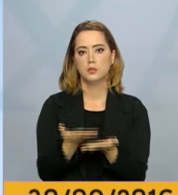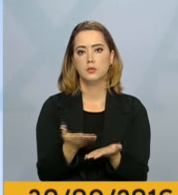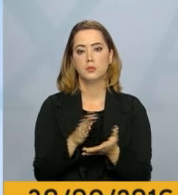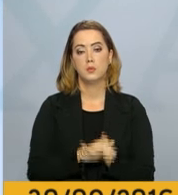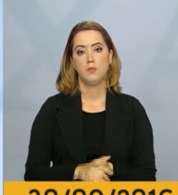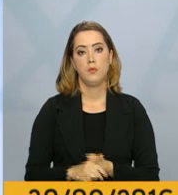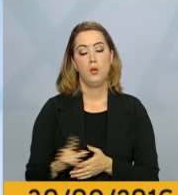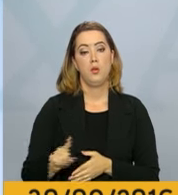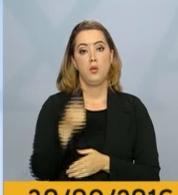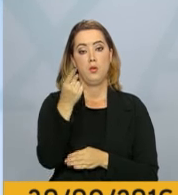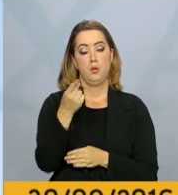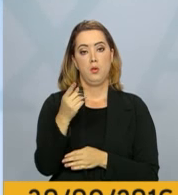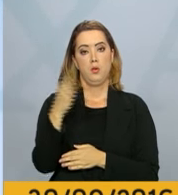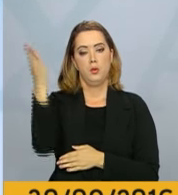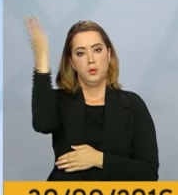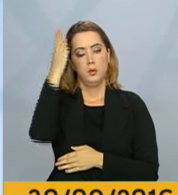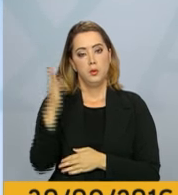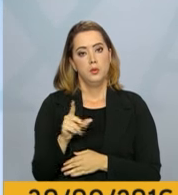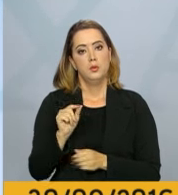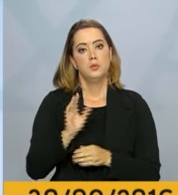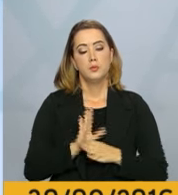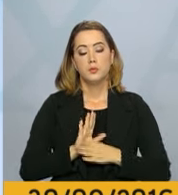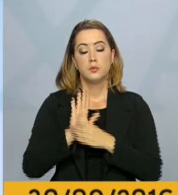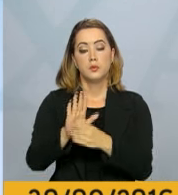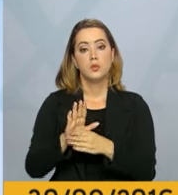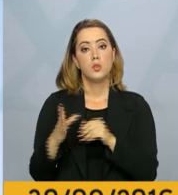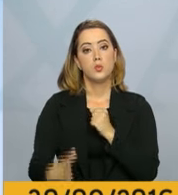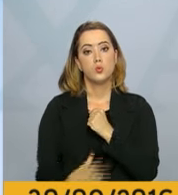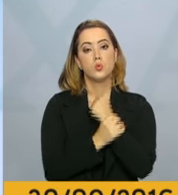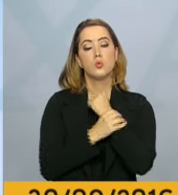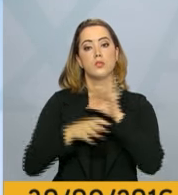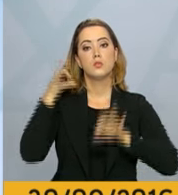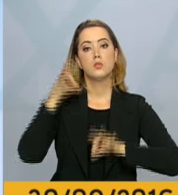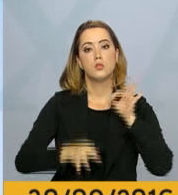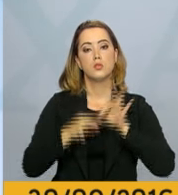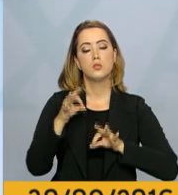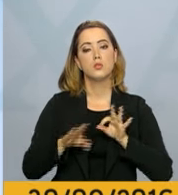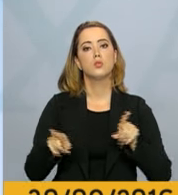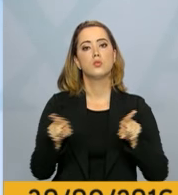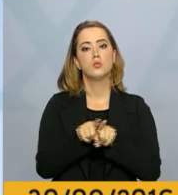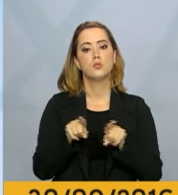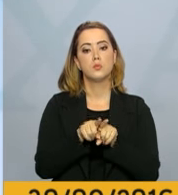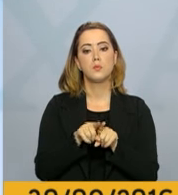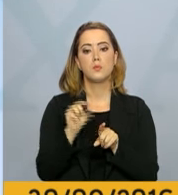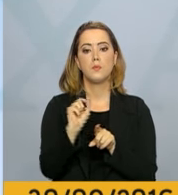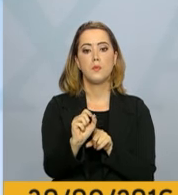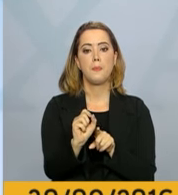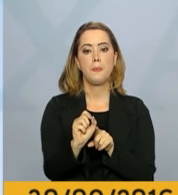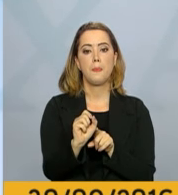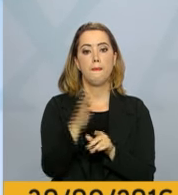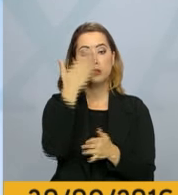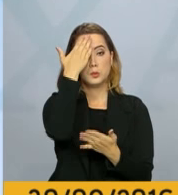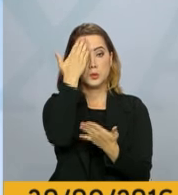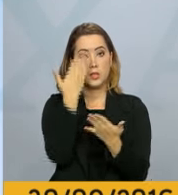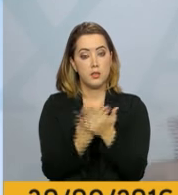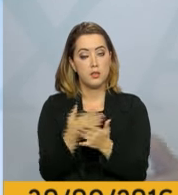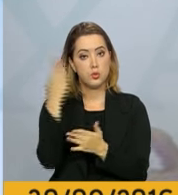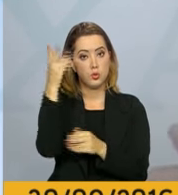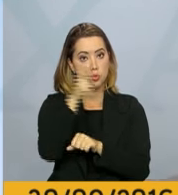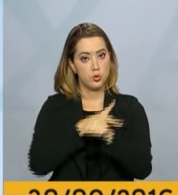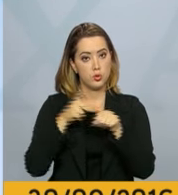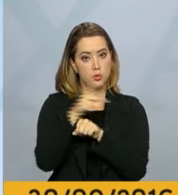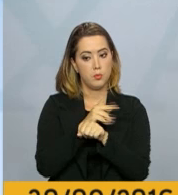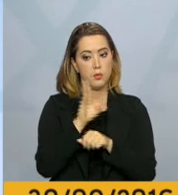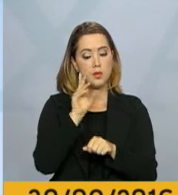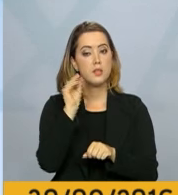E por um Estado que garanta segurança jurídica pela confiança do país. A proteção